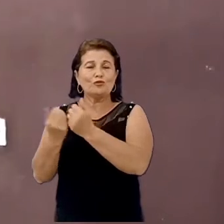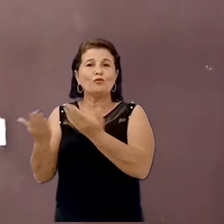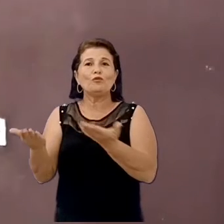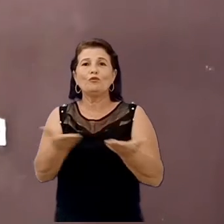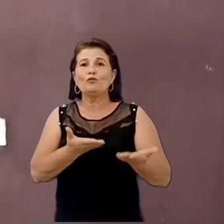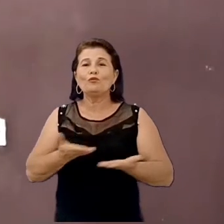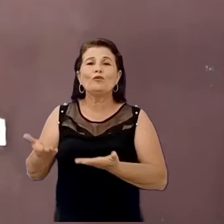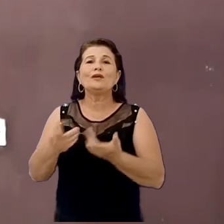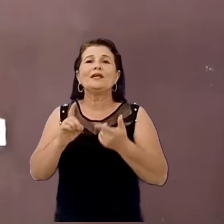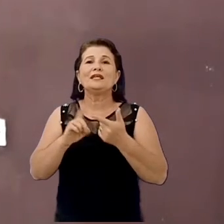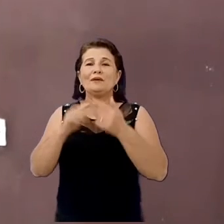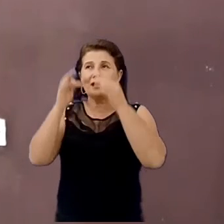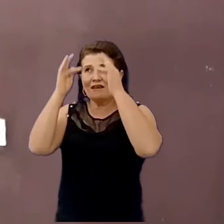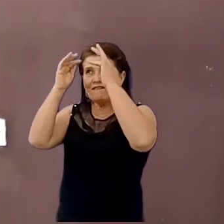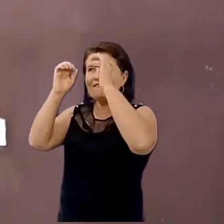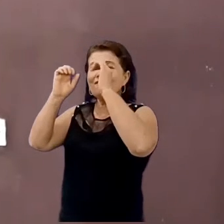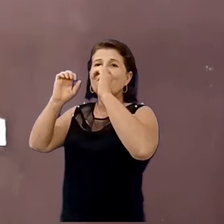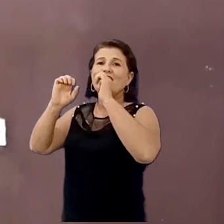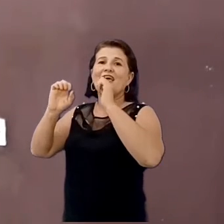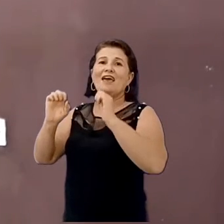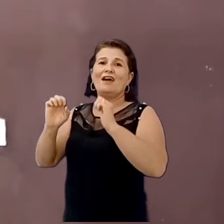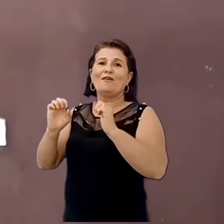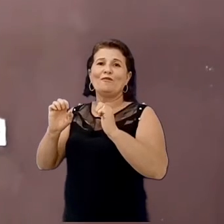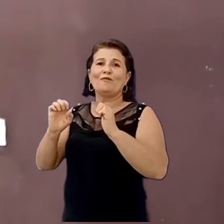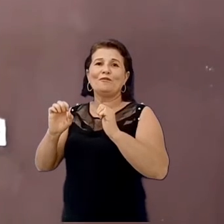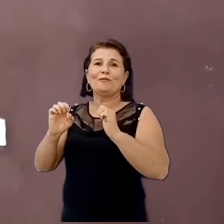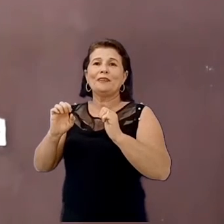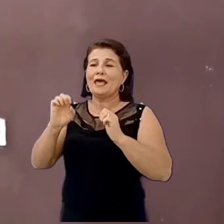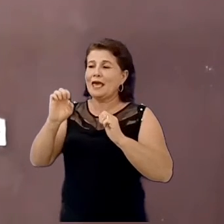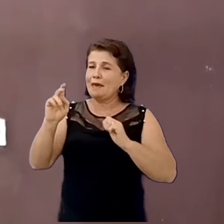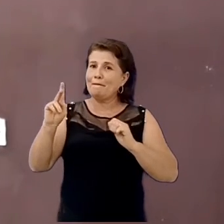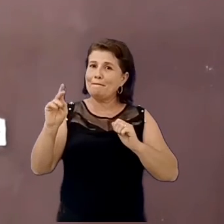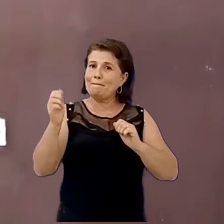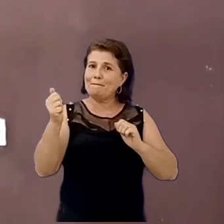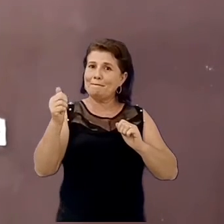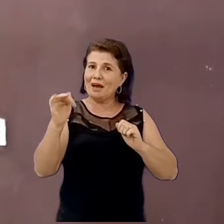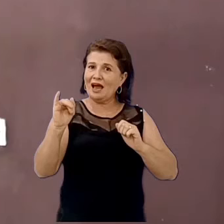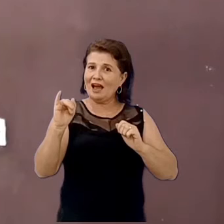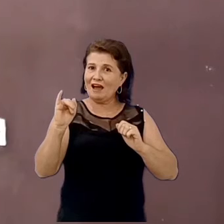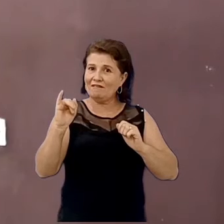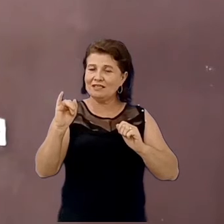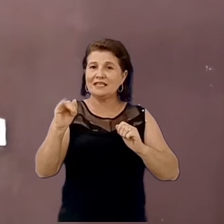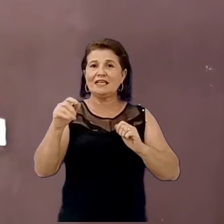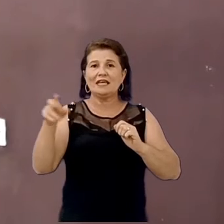de Cristo. Ou seja, Epáfras era um líder